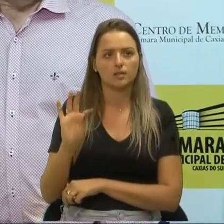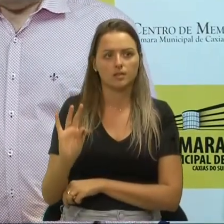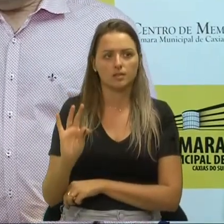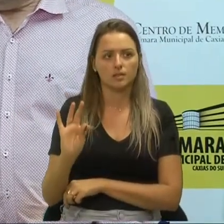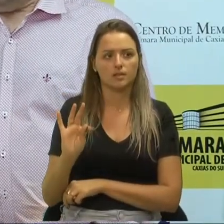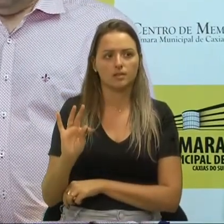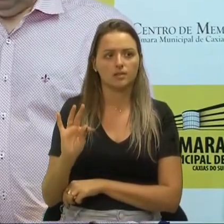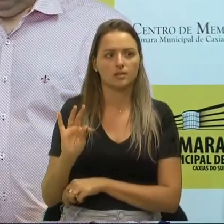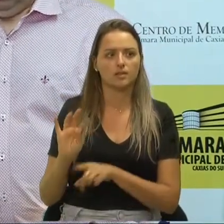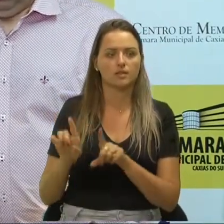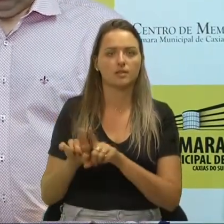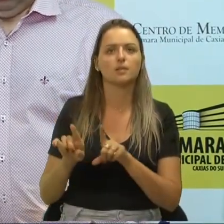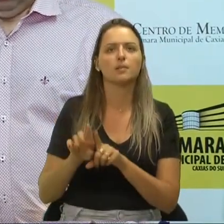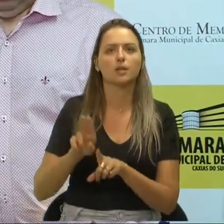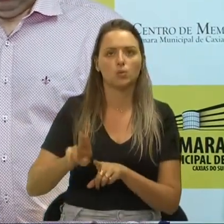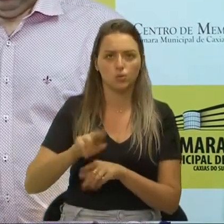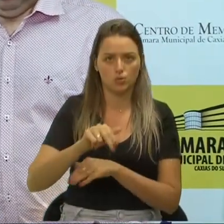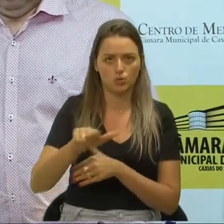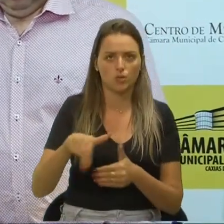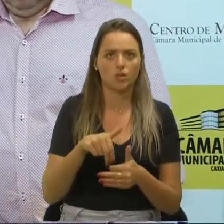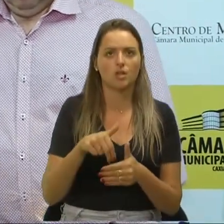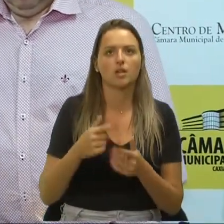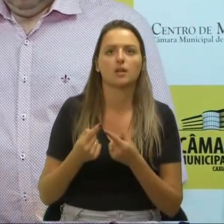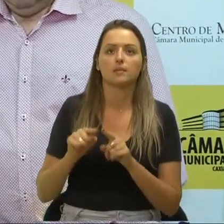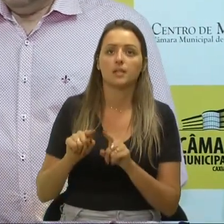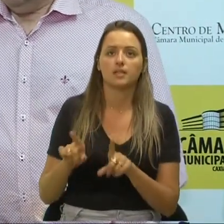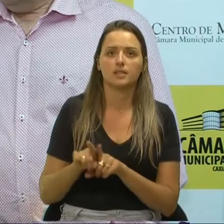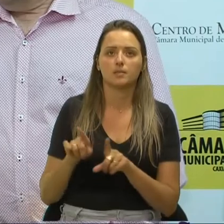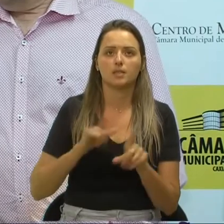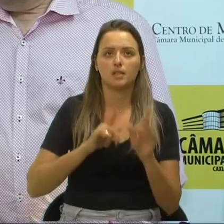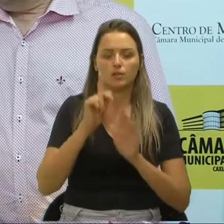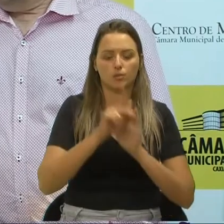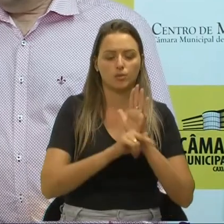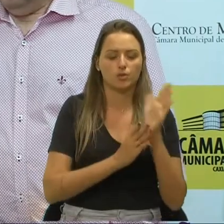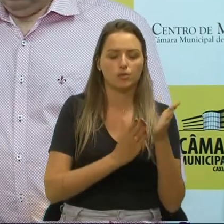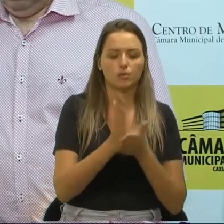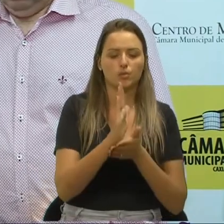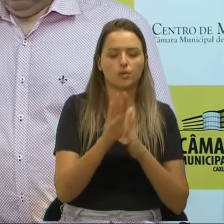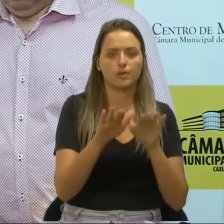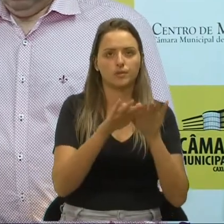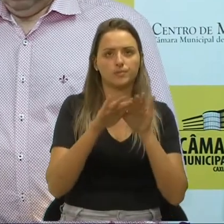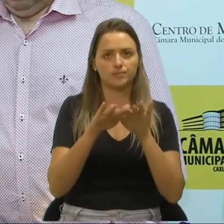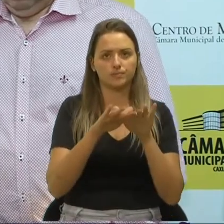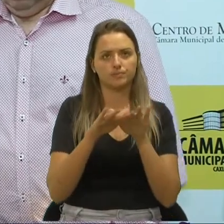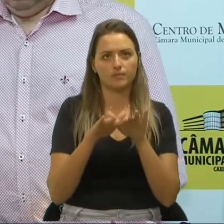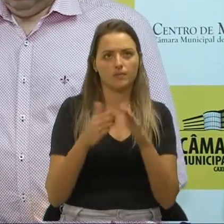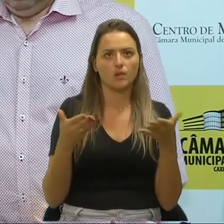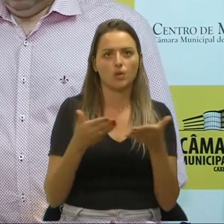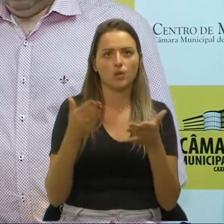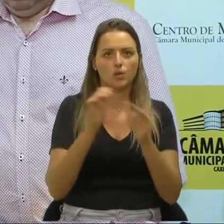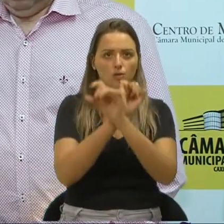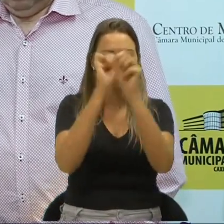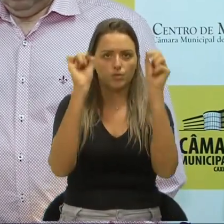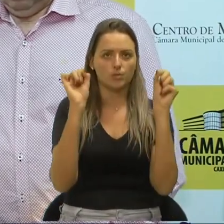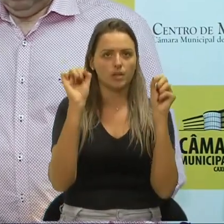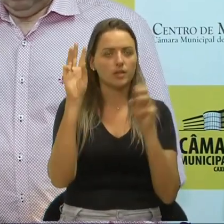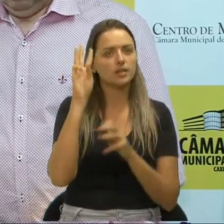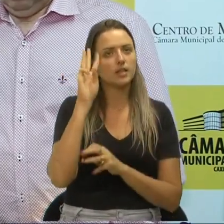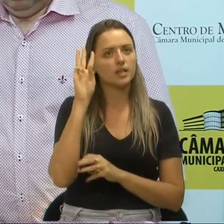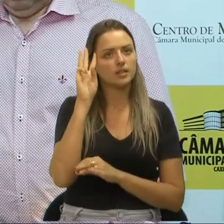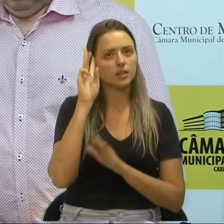também ocupou a tribuna durante o grande expediente, mas também teve projeto de lei aprovado por unanimidade na manhã desta